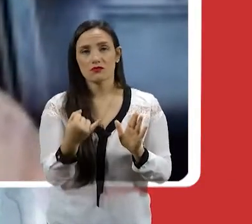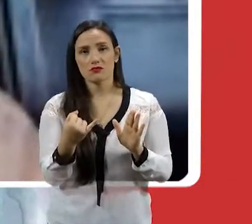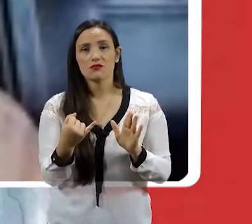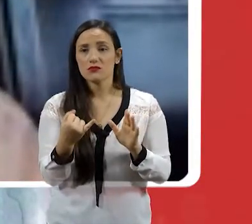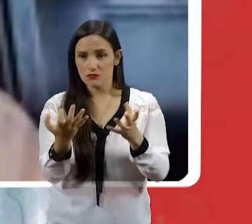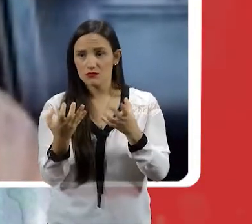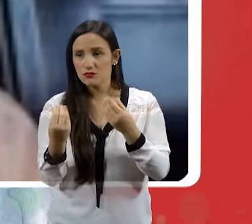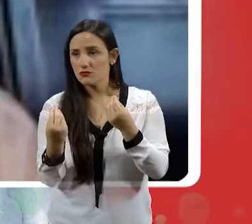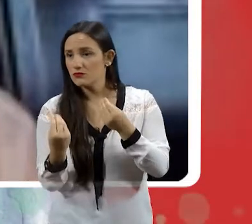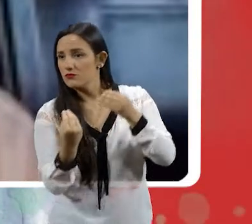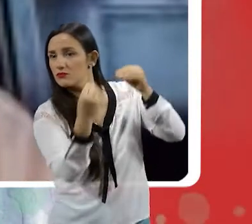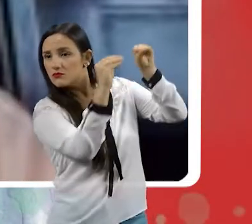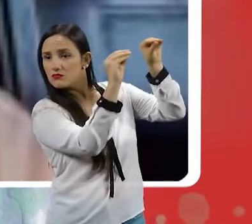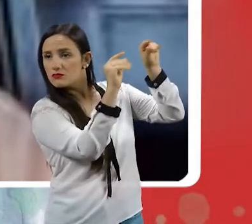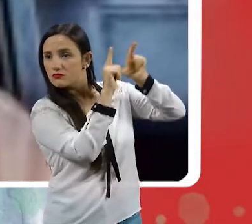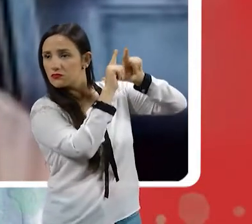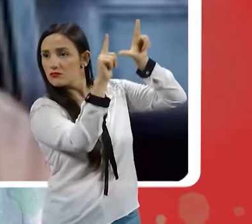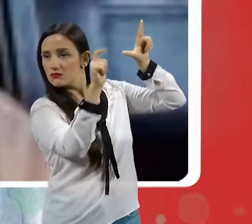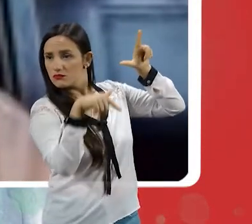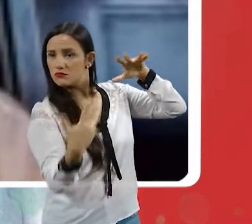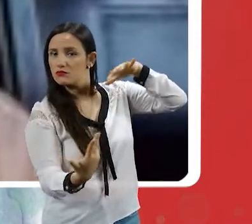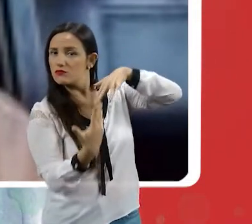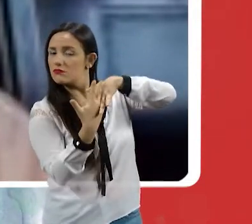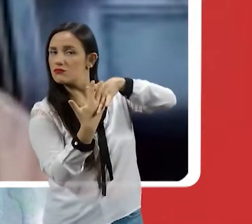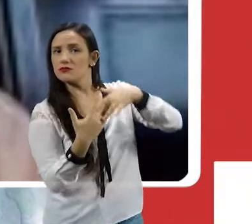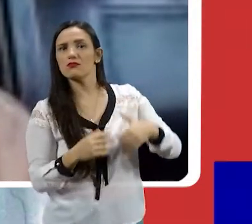para um mural no CCBF,